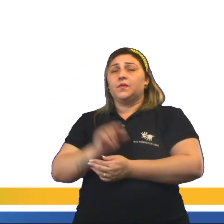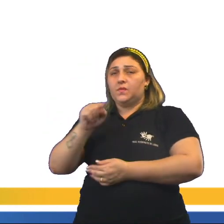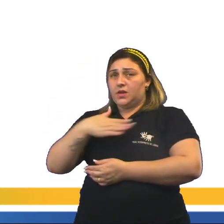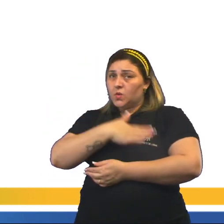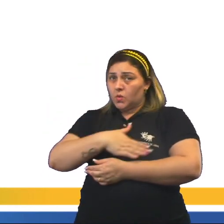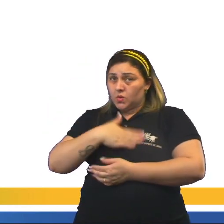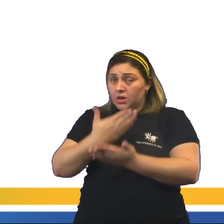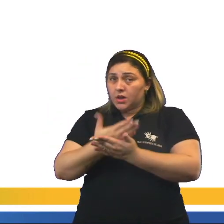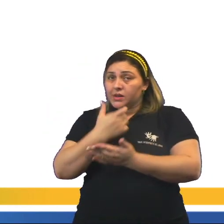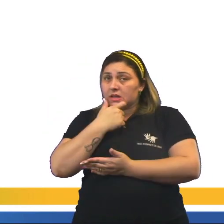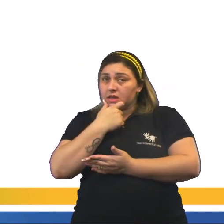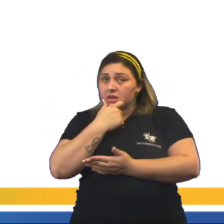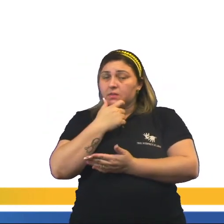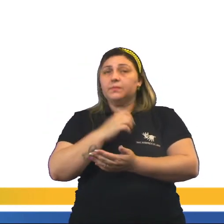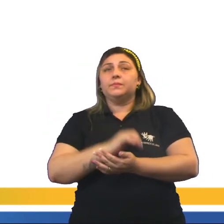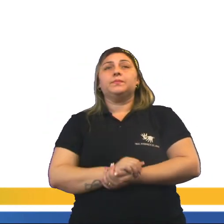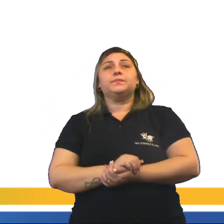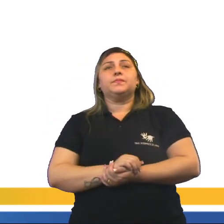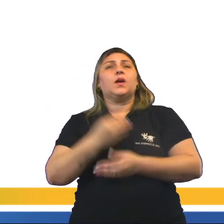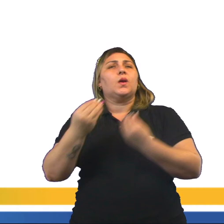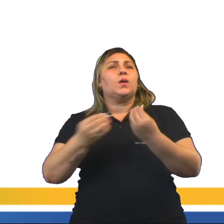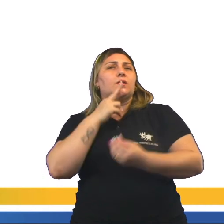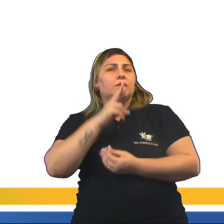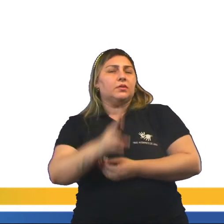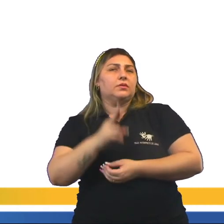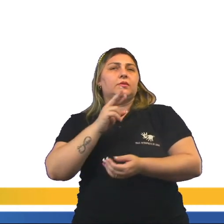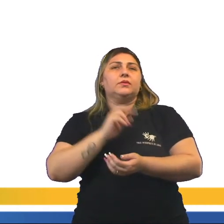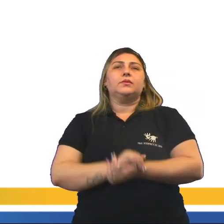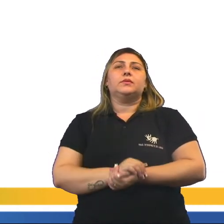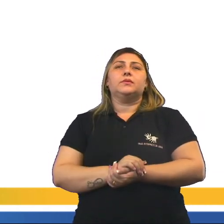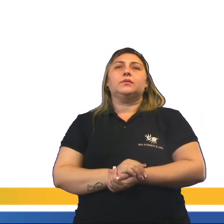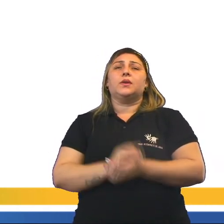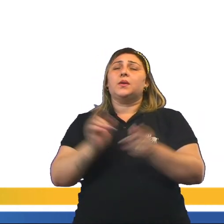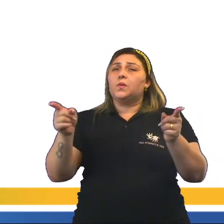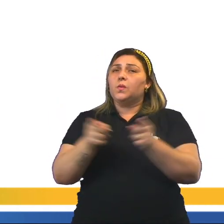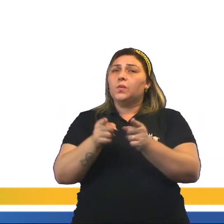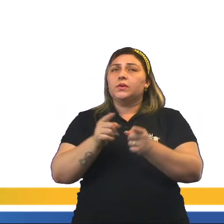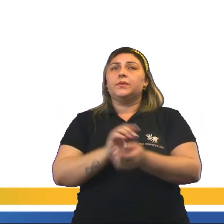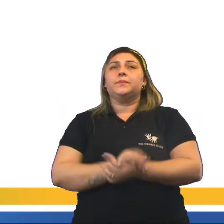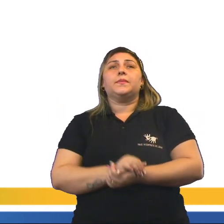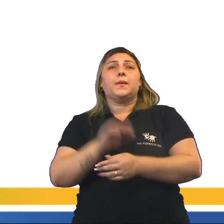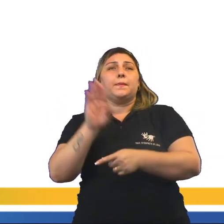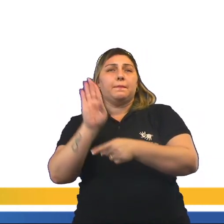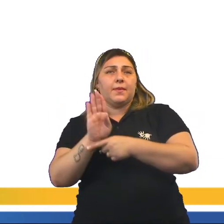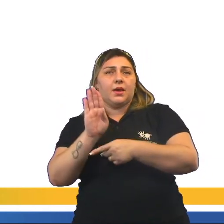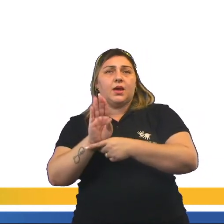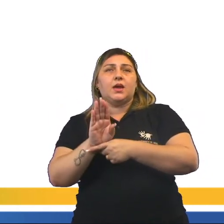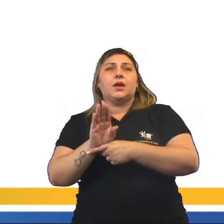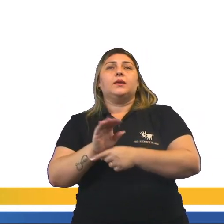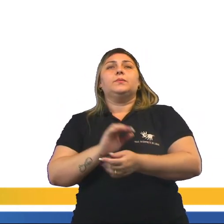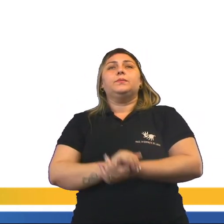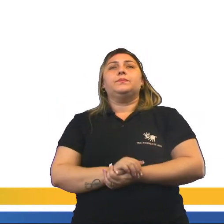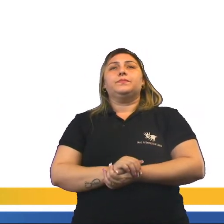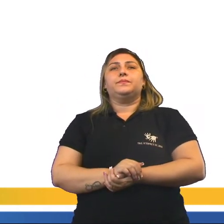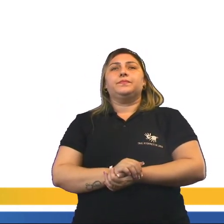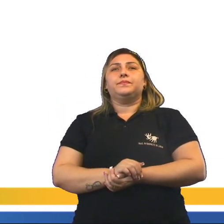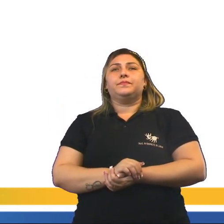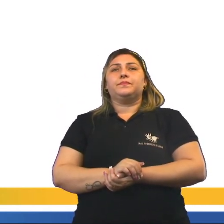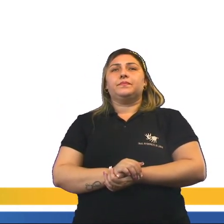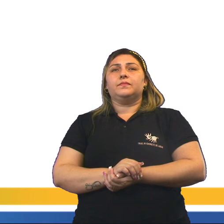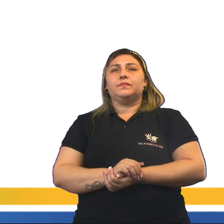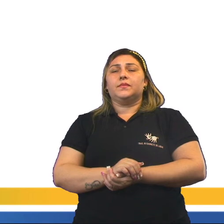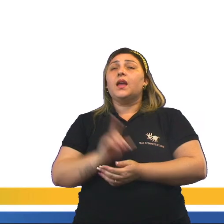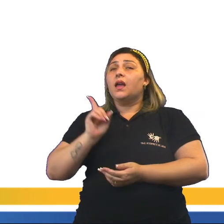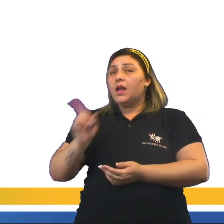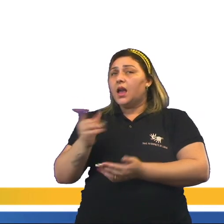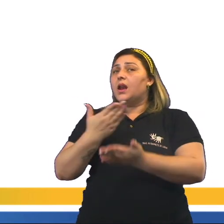Você gostou da aula de inglês? Como que fica a resposta para essa pergunta? Resposta curta. B, did she study for the test?